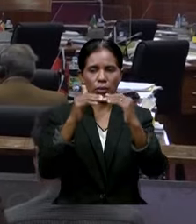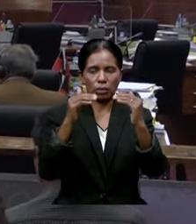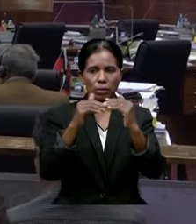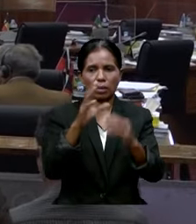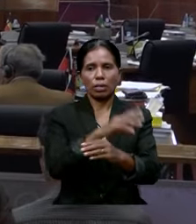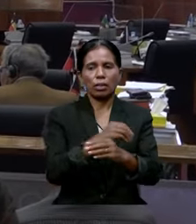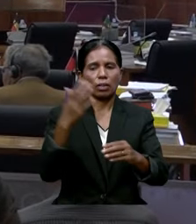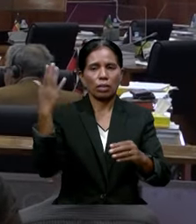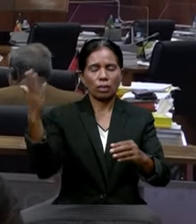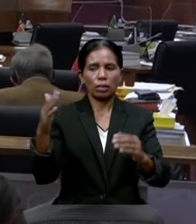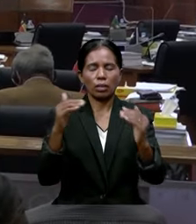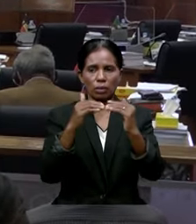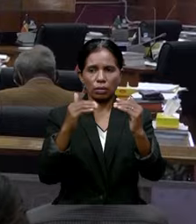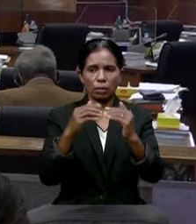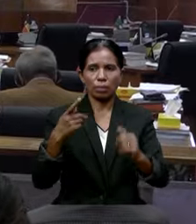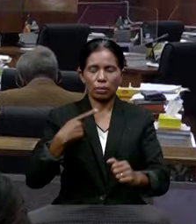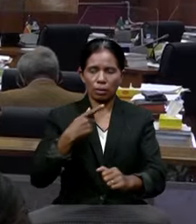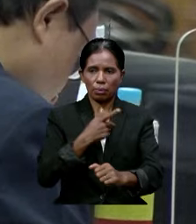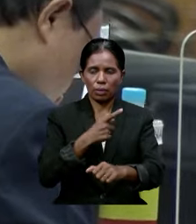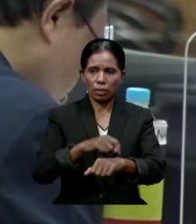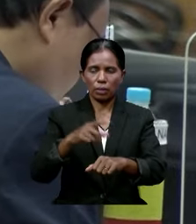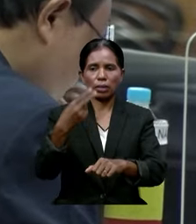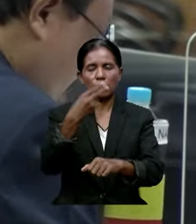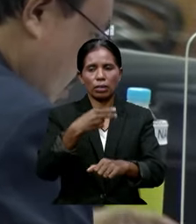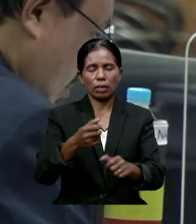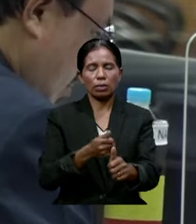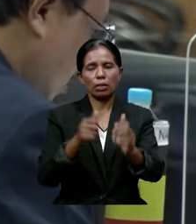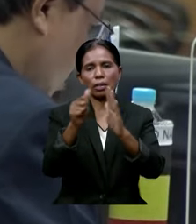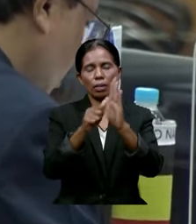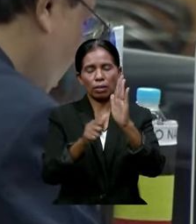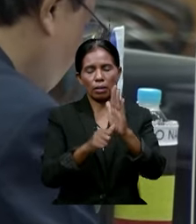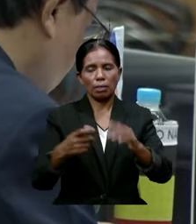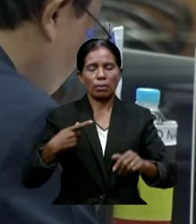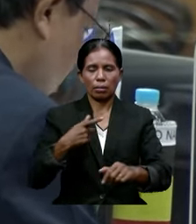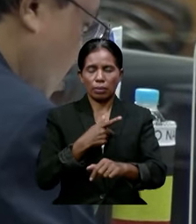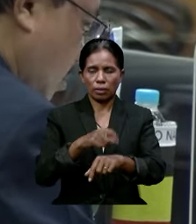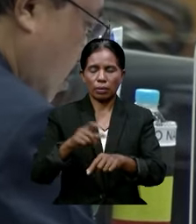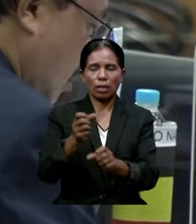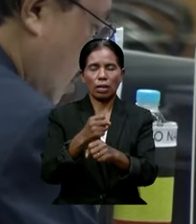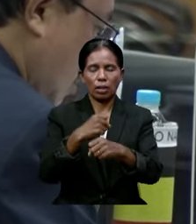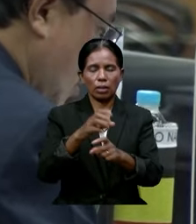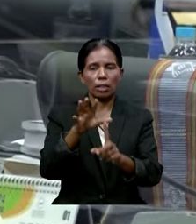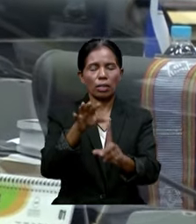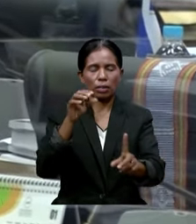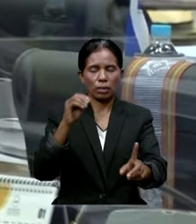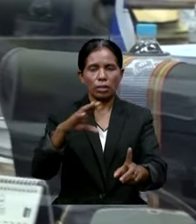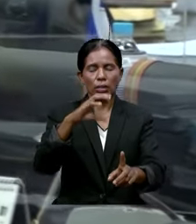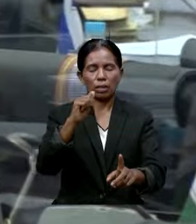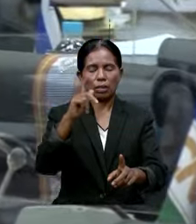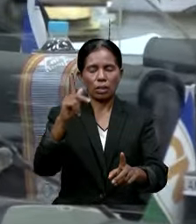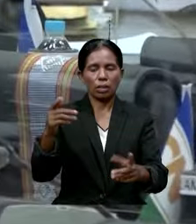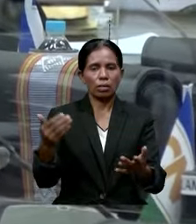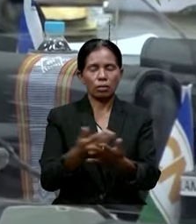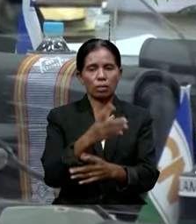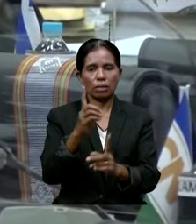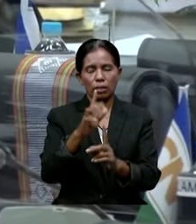convocatório e a sala conferência Parlamento Nacional Quinta né, tamatui agenda Parlamento Nacional se realiza eleição ba komisário Fonka e lorong 5 bulan Marsu tina